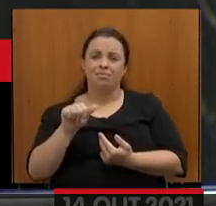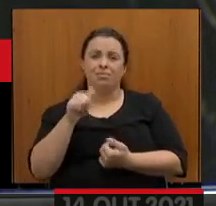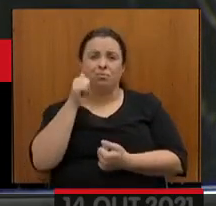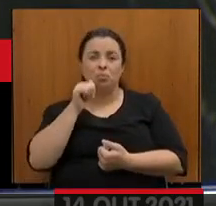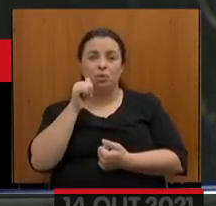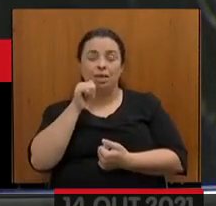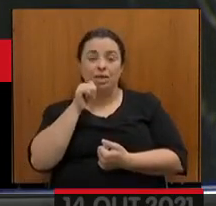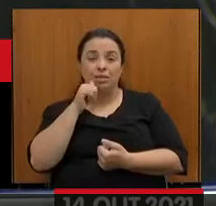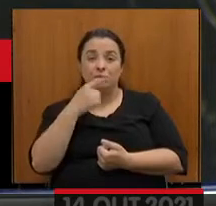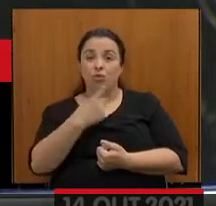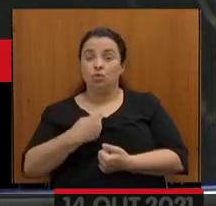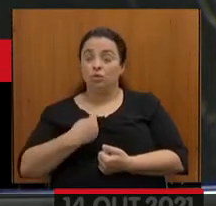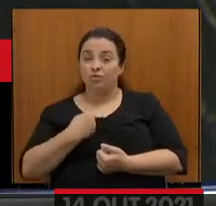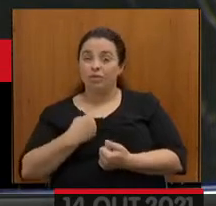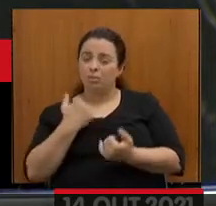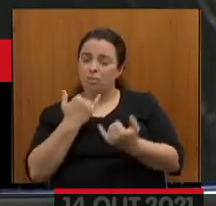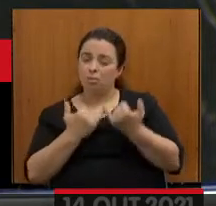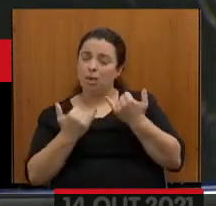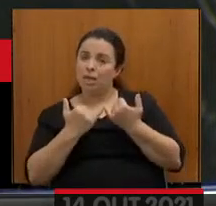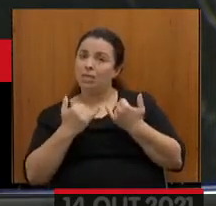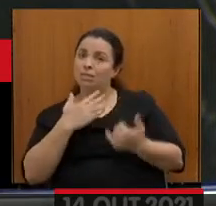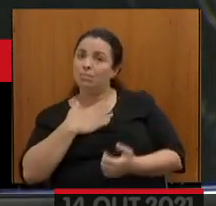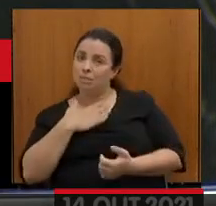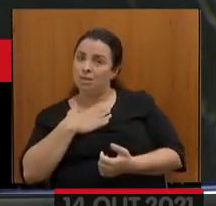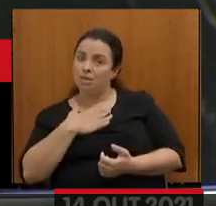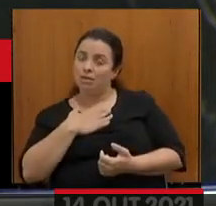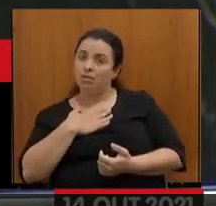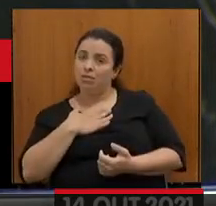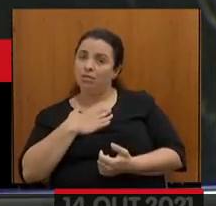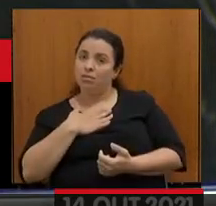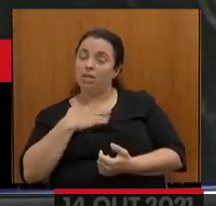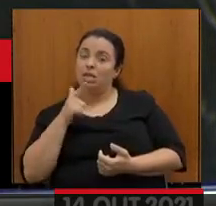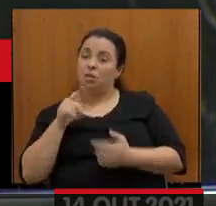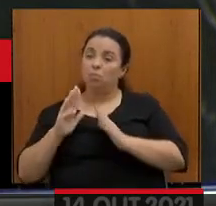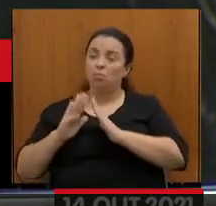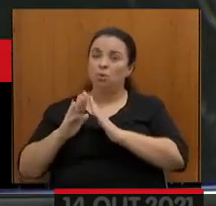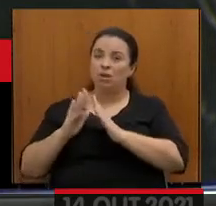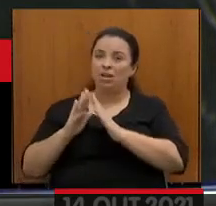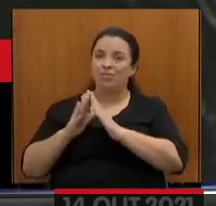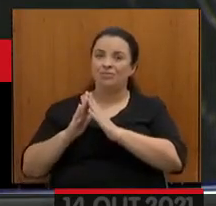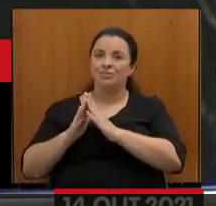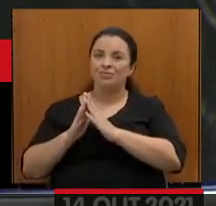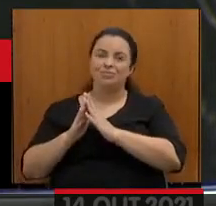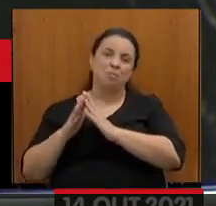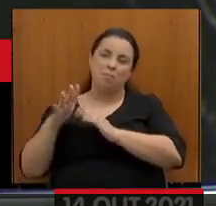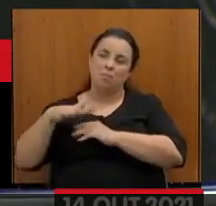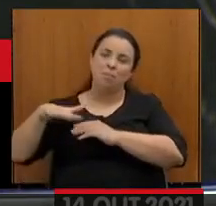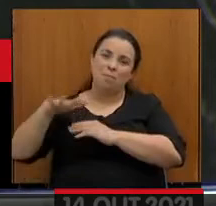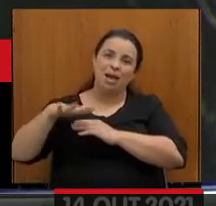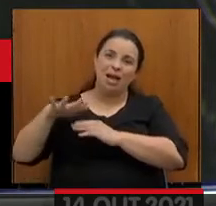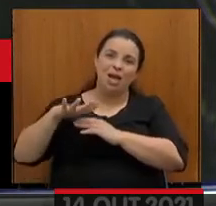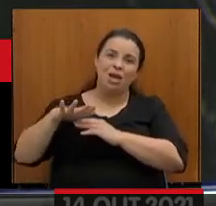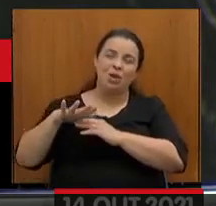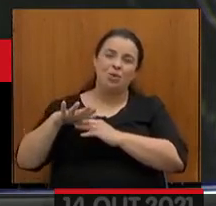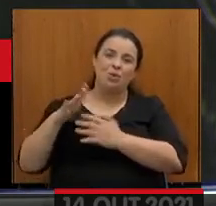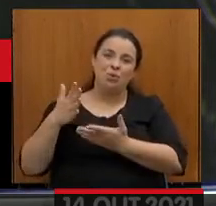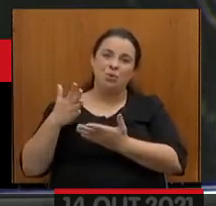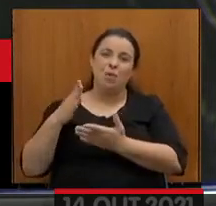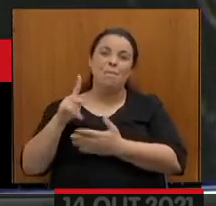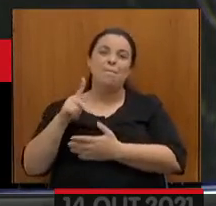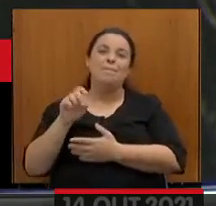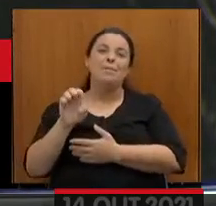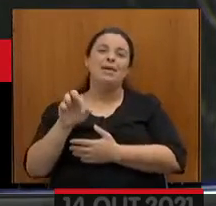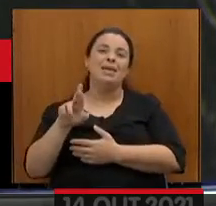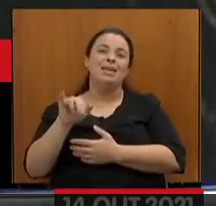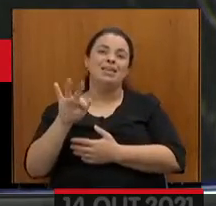com a minha, que vêm de uma região de periferia, no meu caso, aqui do extremo leste da nossa capital, onde